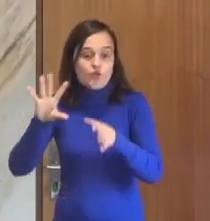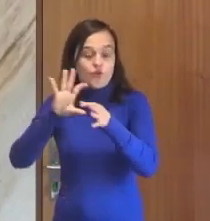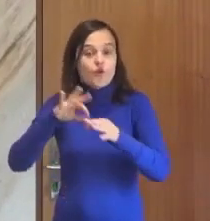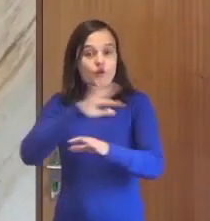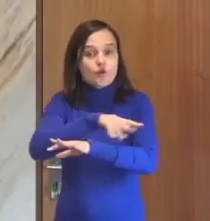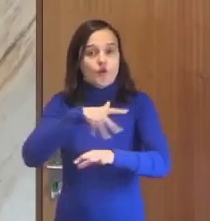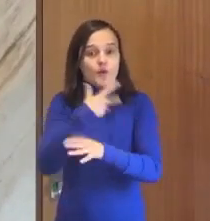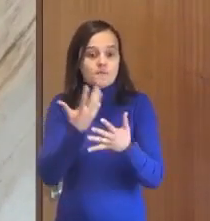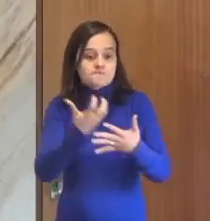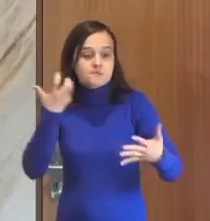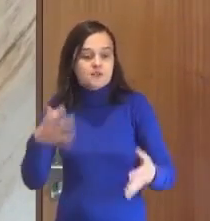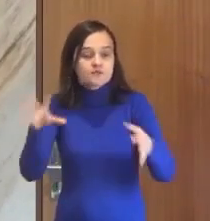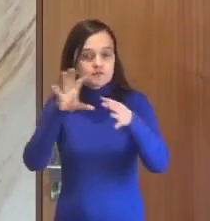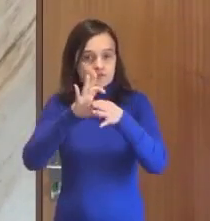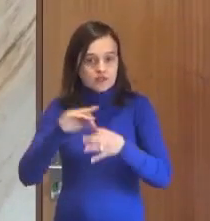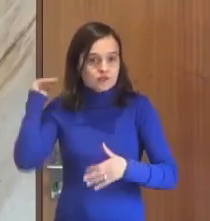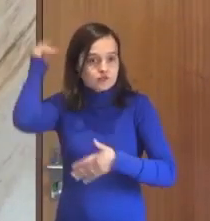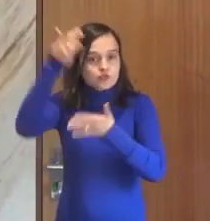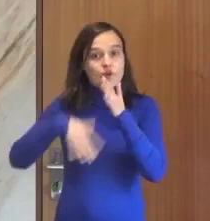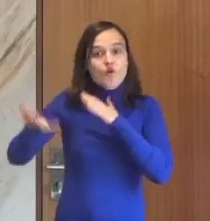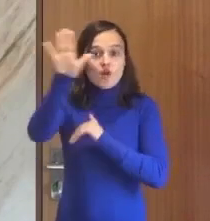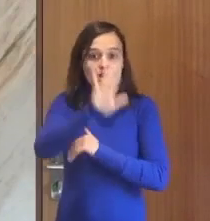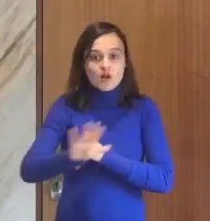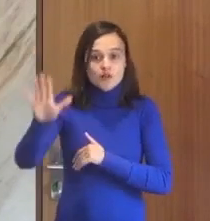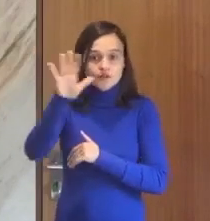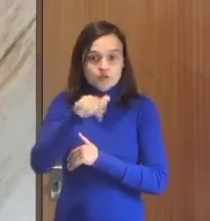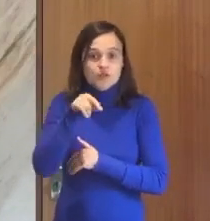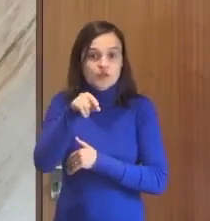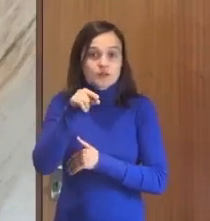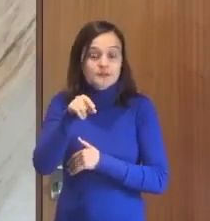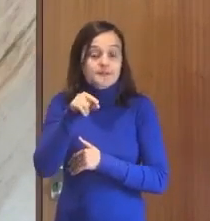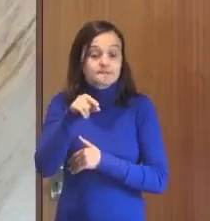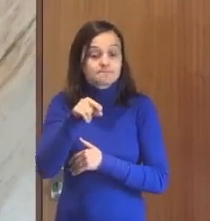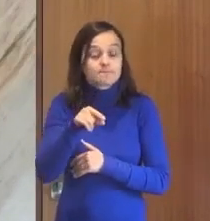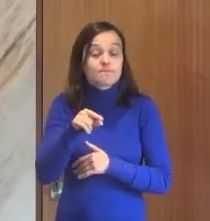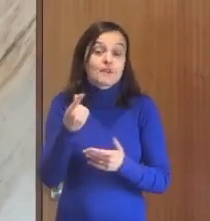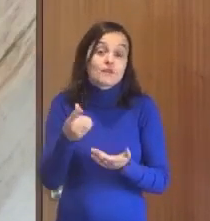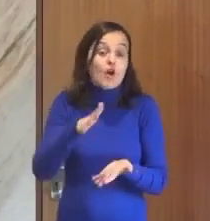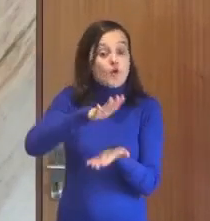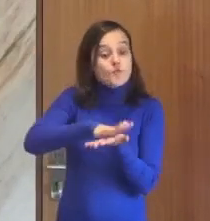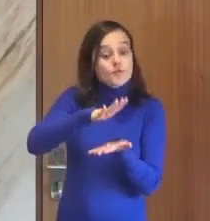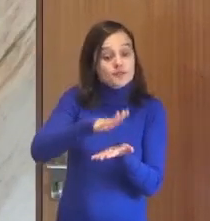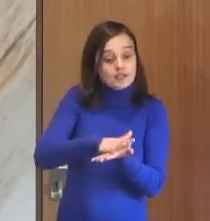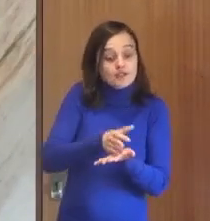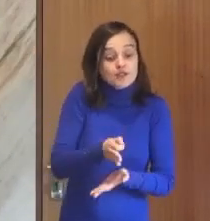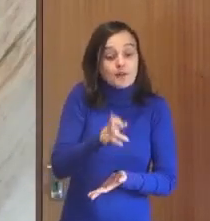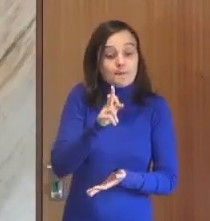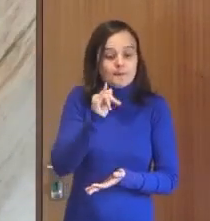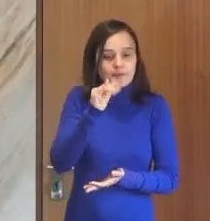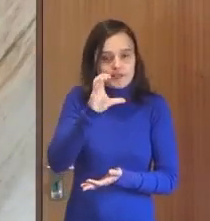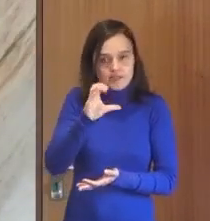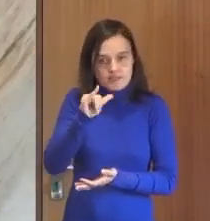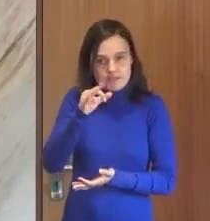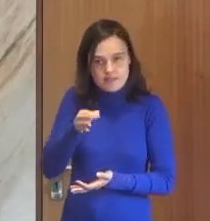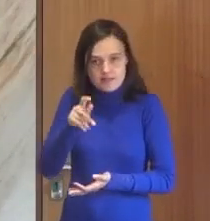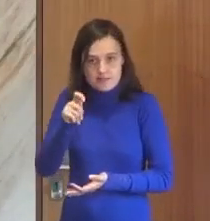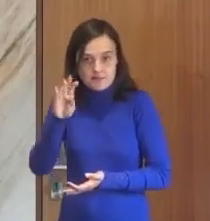Restauração Nacional, foi publicado na sua edição Príncipes, já postumamente em